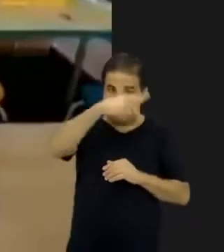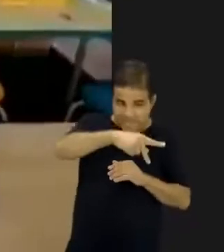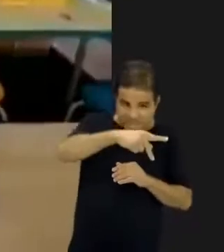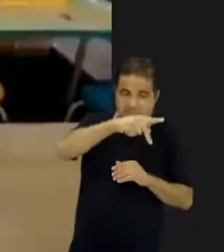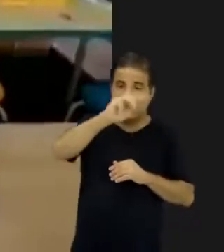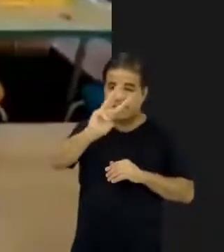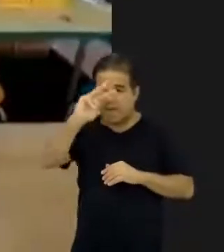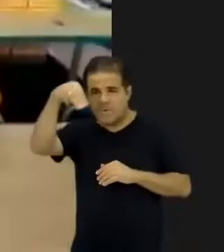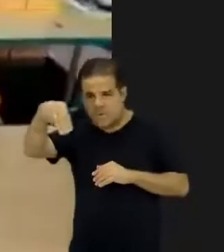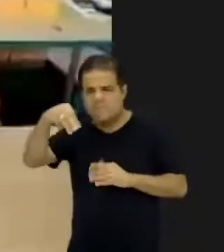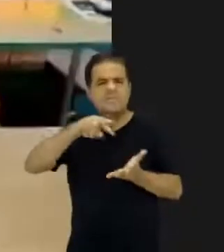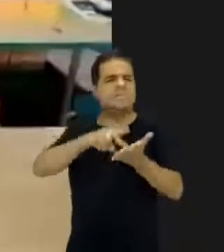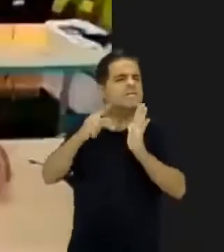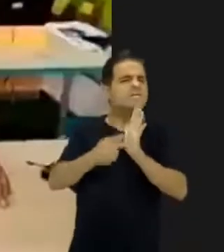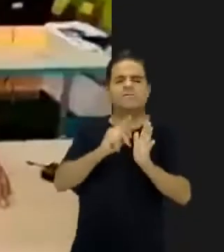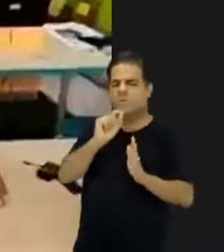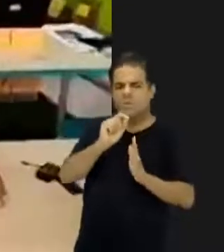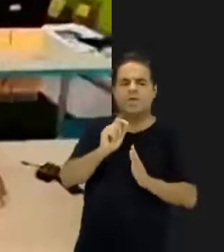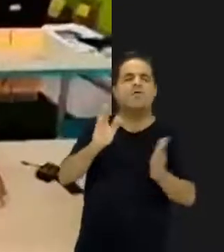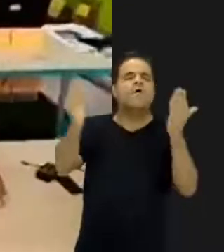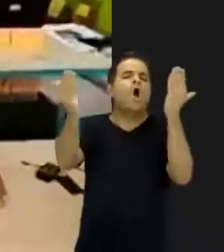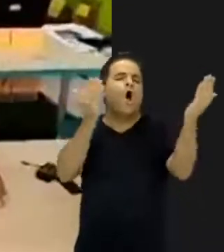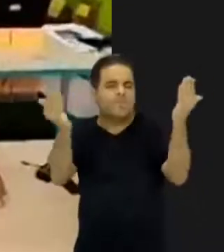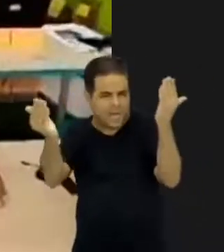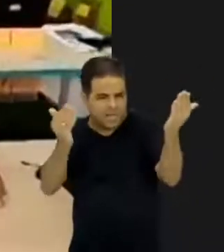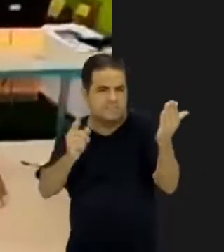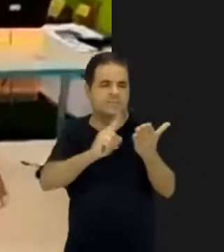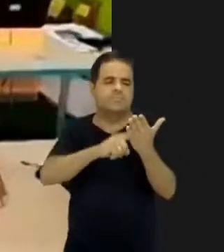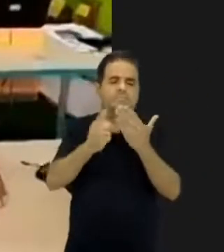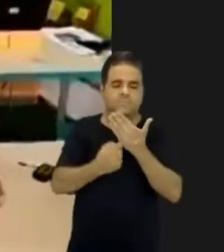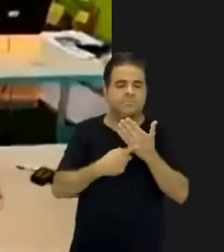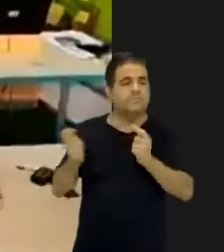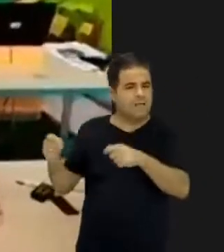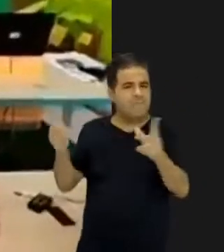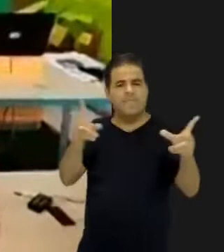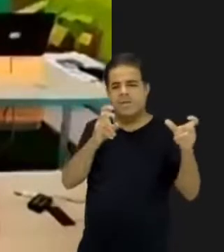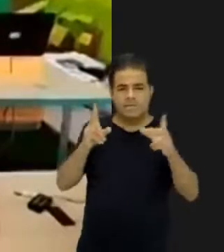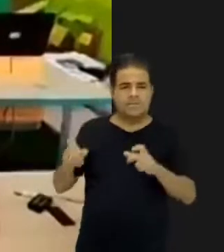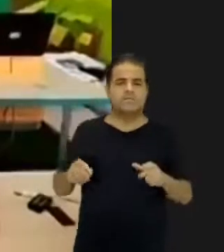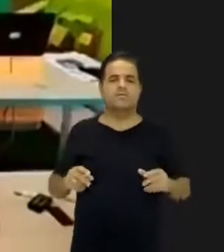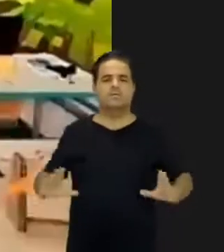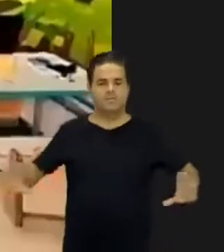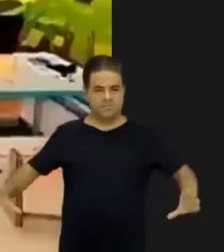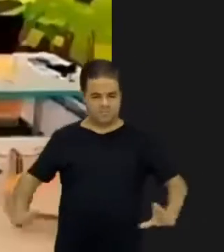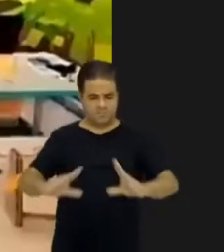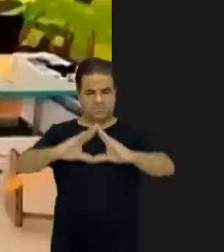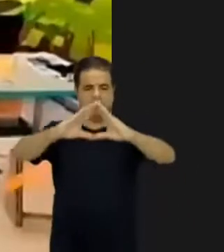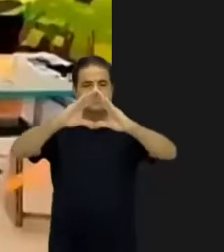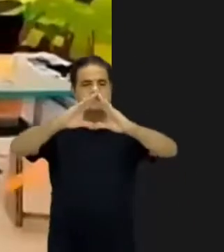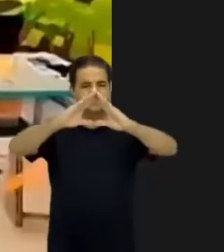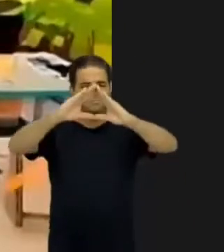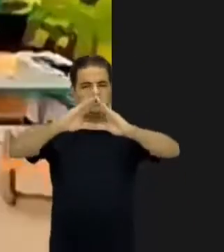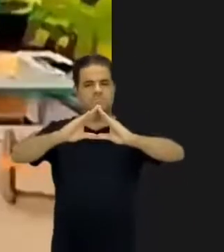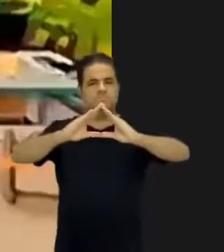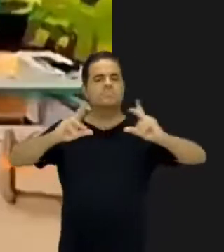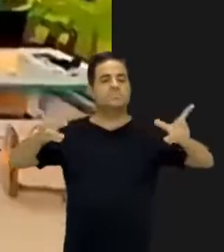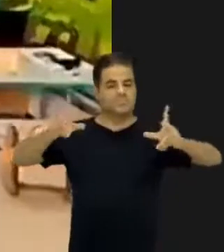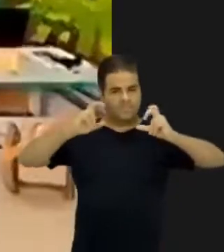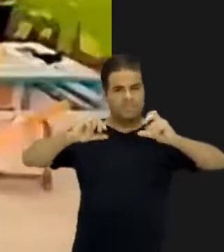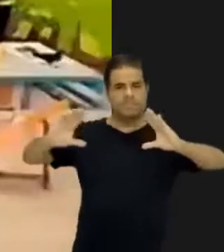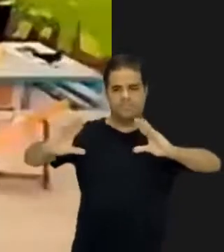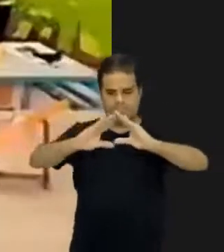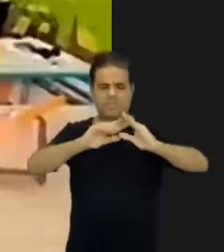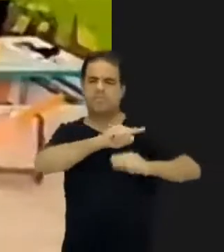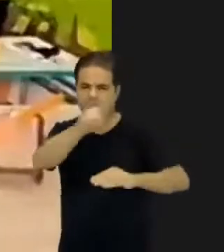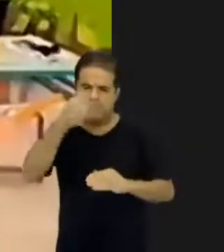uma analogia, uma comparação para vocês verem. Vocês estão percebendo que eu tenho 2 triângulos retângulo aqui, correto? Como vocês já são